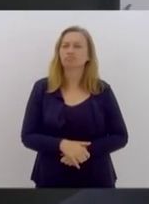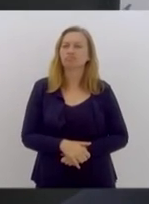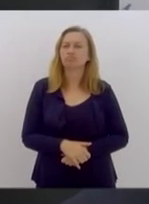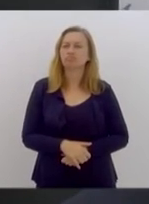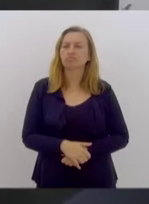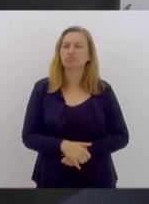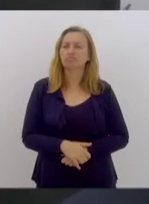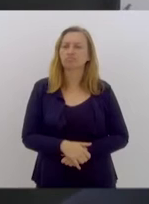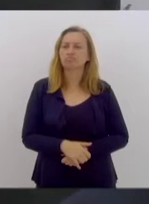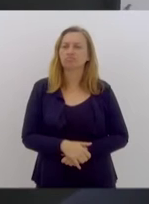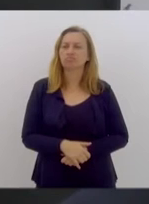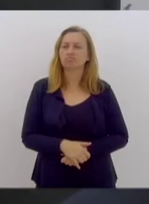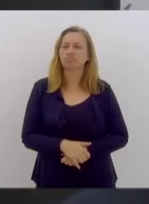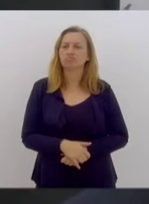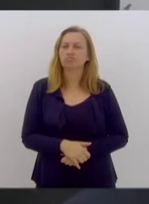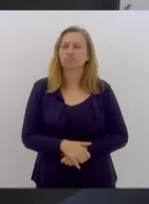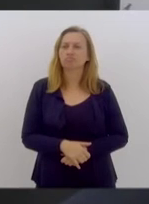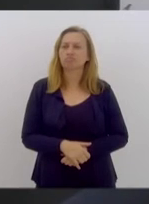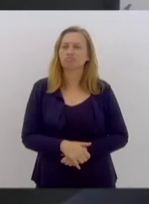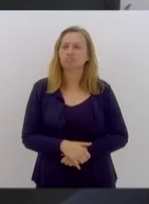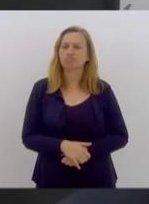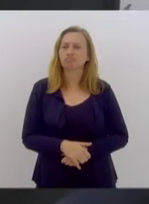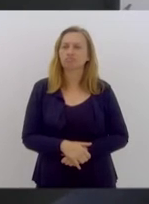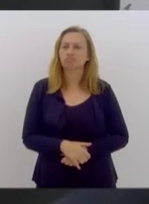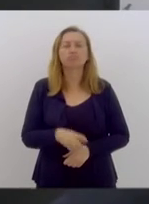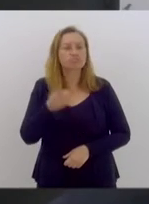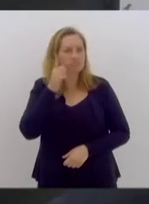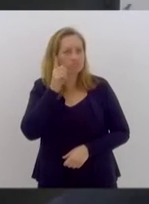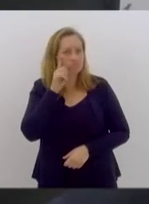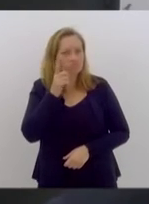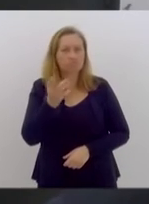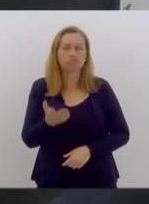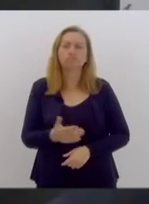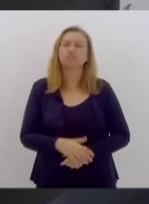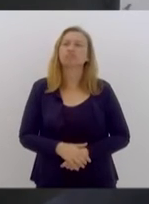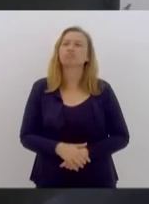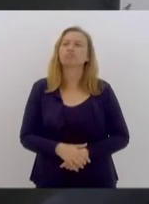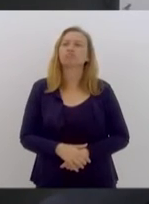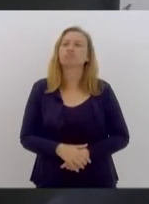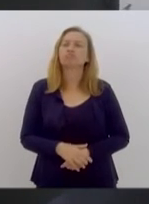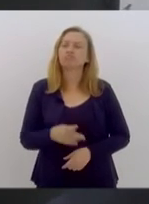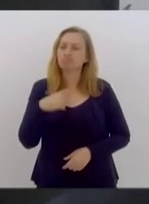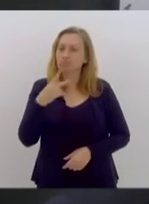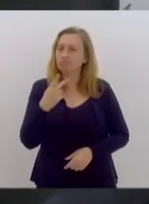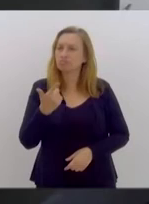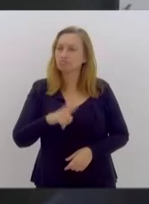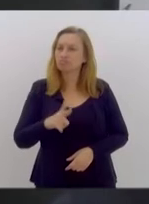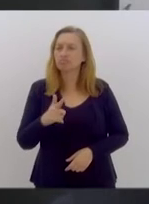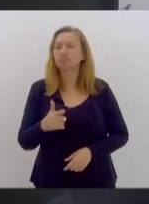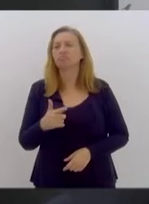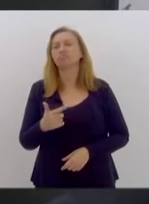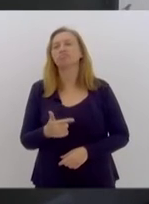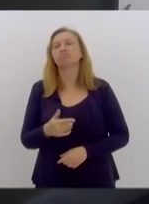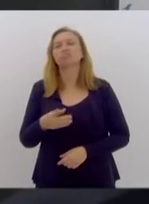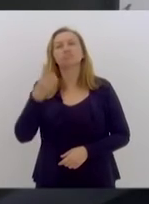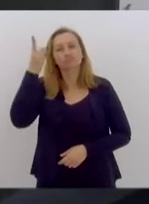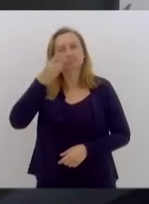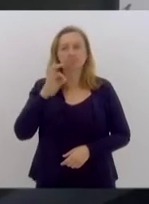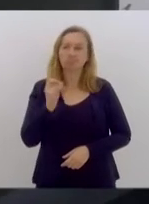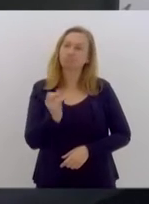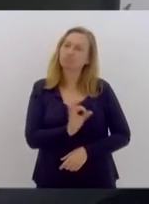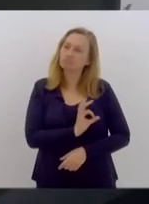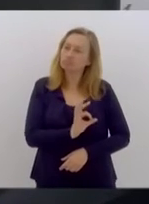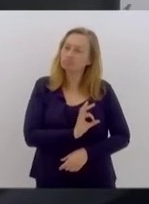o nosso o nosso dia a dia da nossa população e dizer mais ainda que tá na Marta Rocha